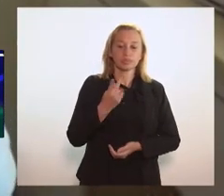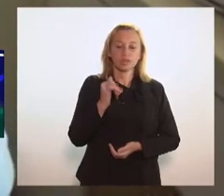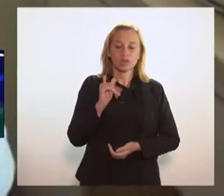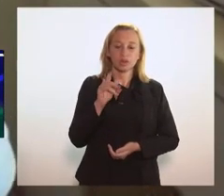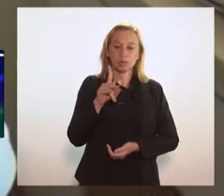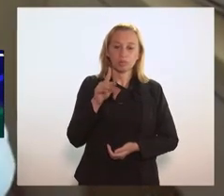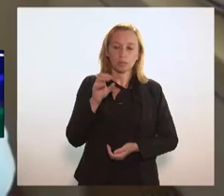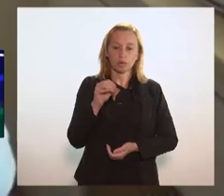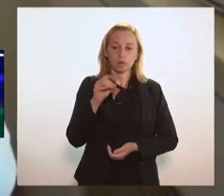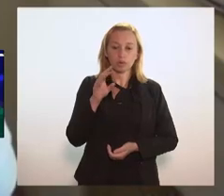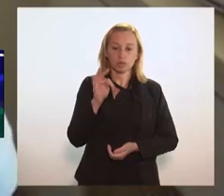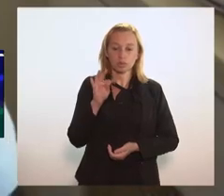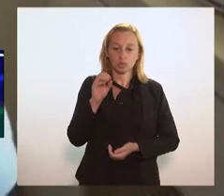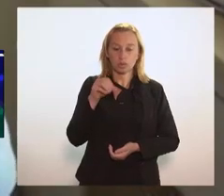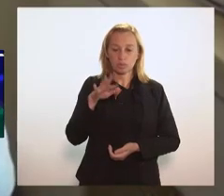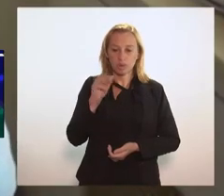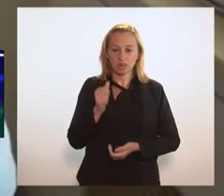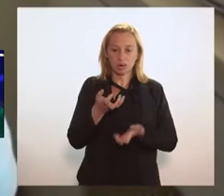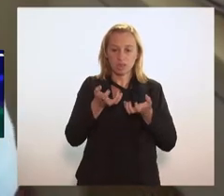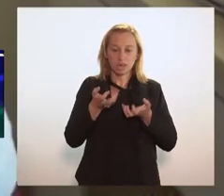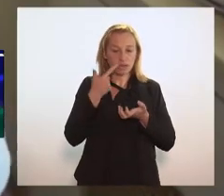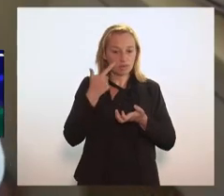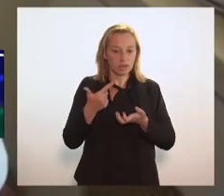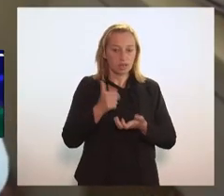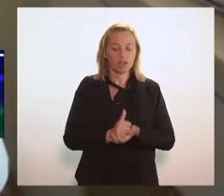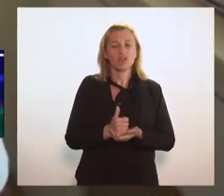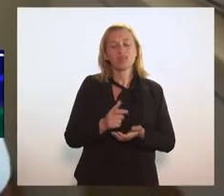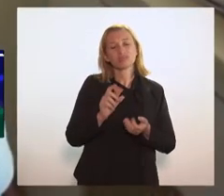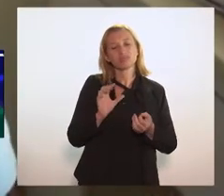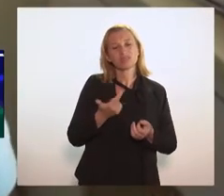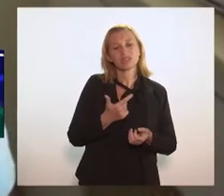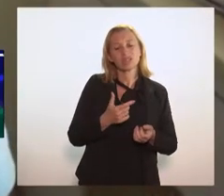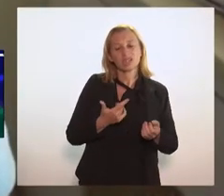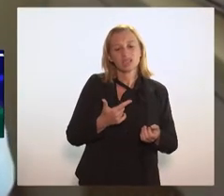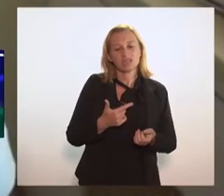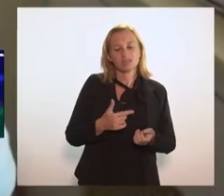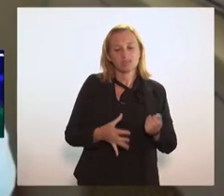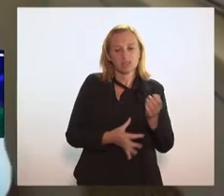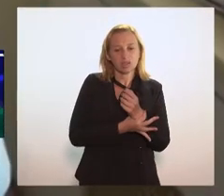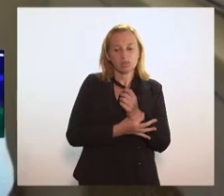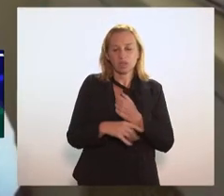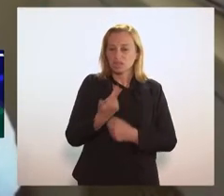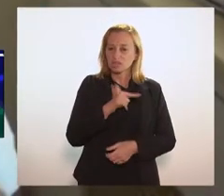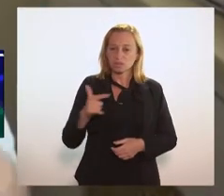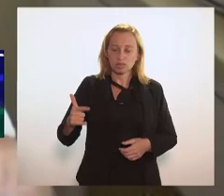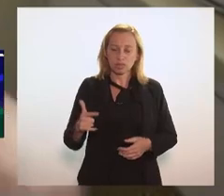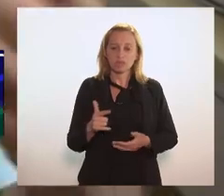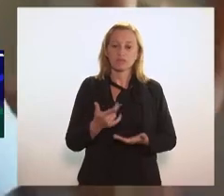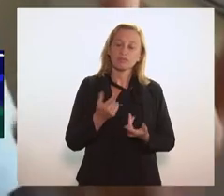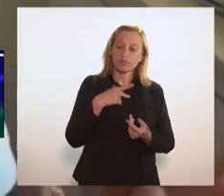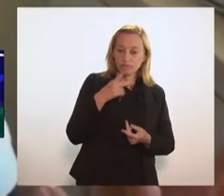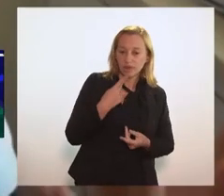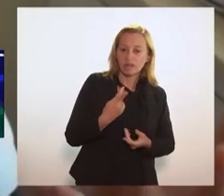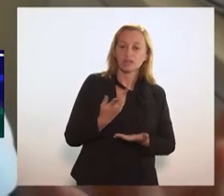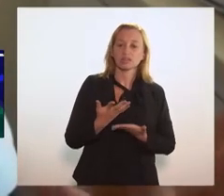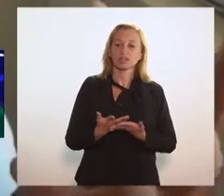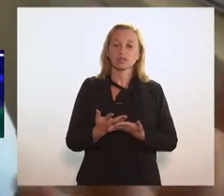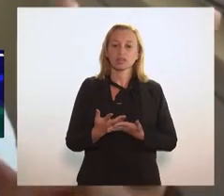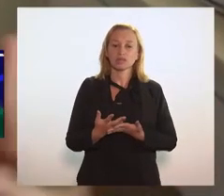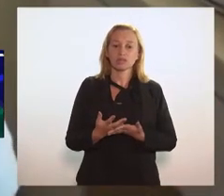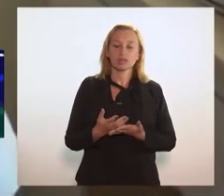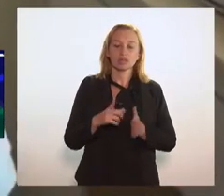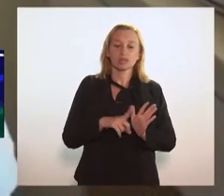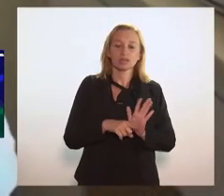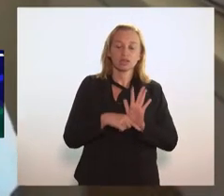ver sanada, porque eu fico inseguro. Porque dizem que tem uma jurisprudência no regime de